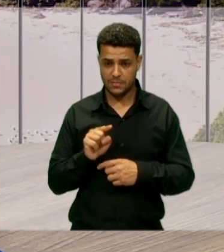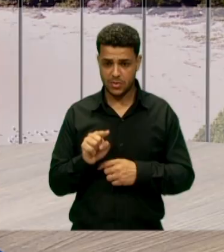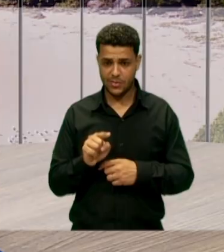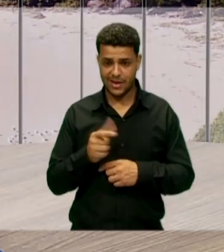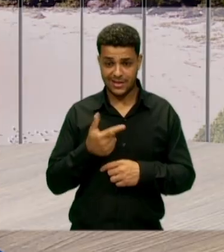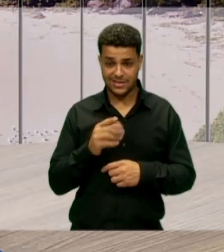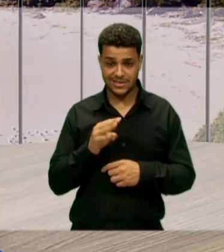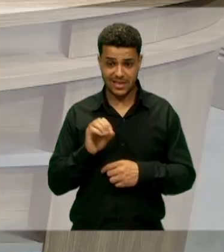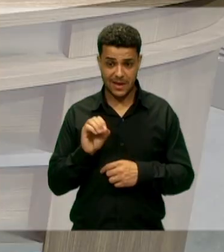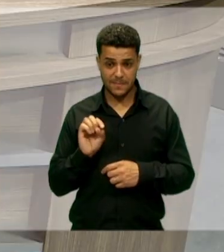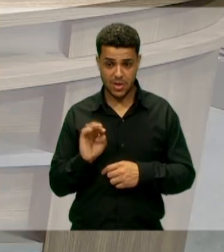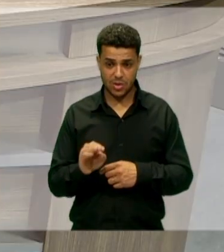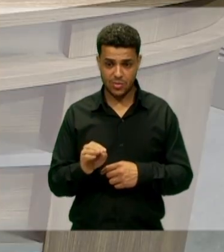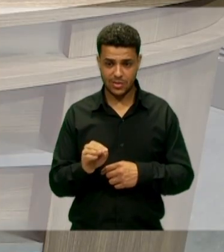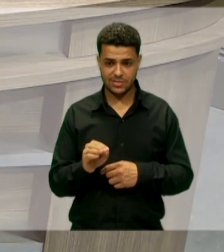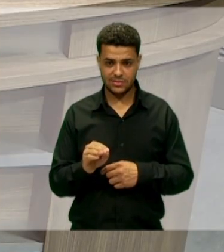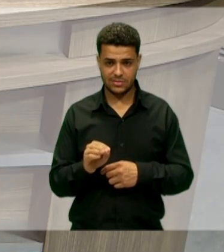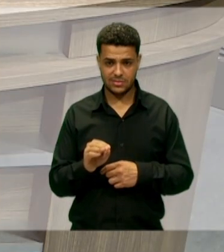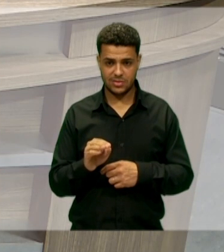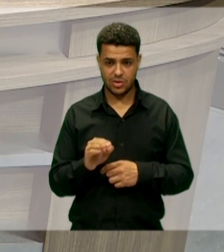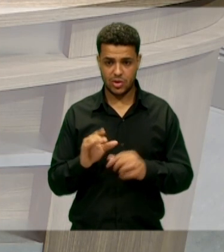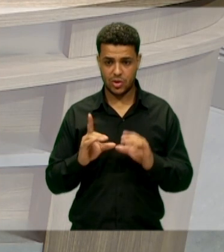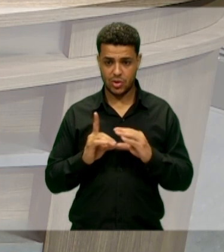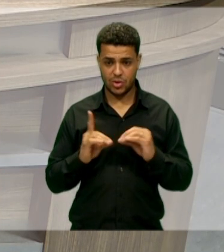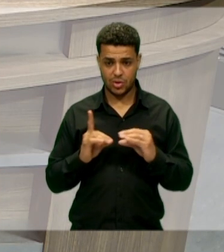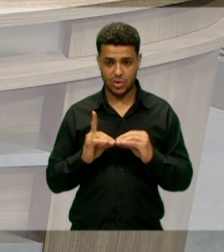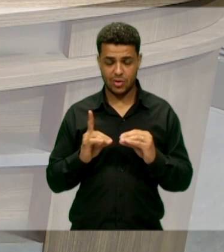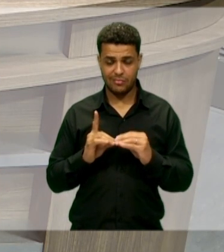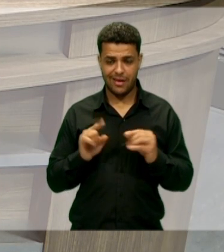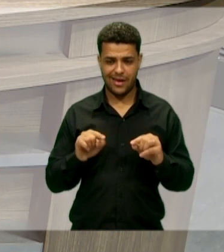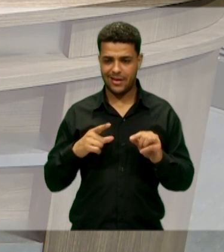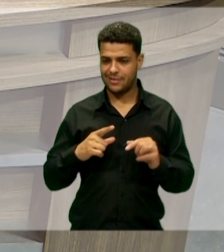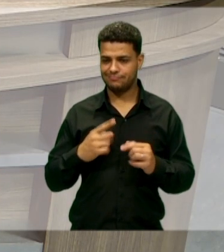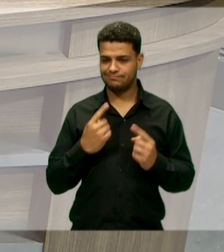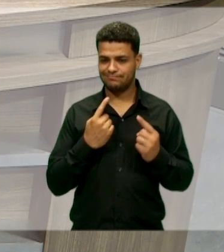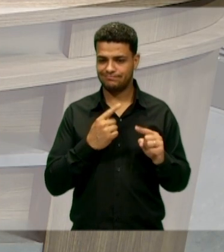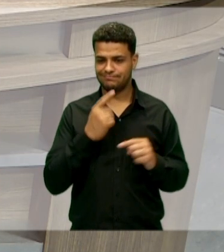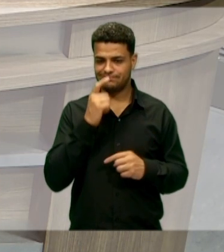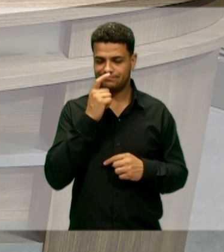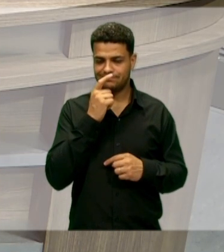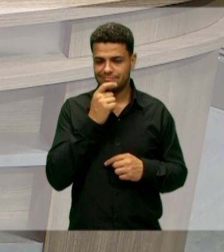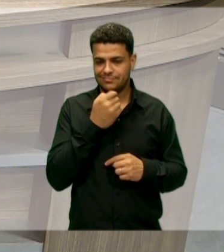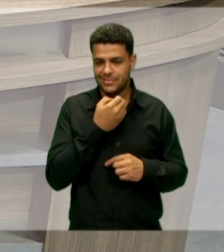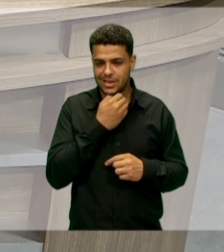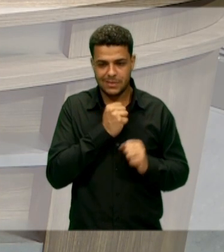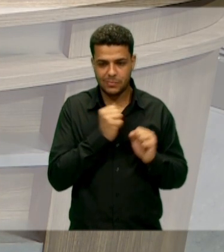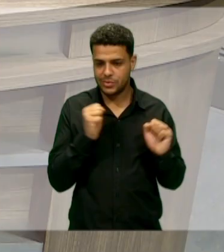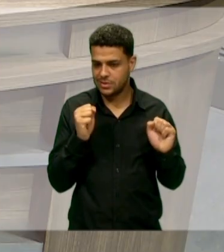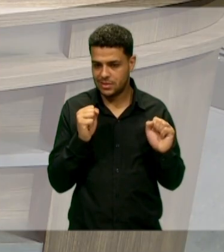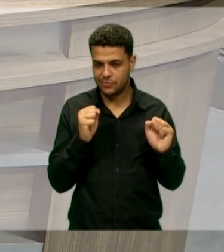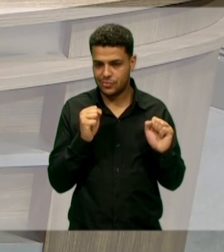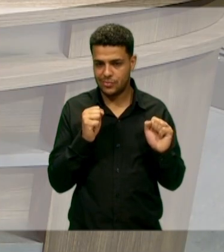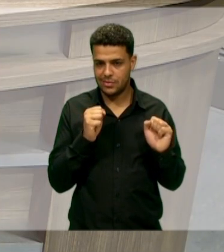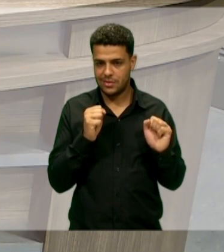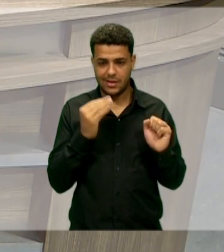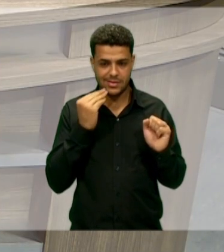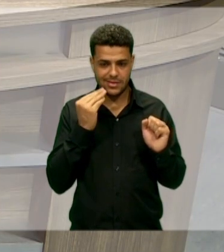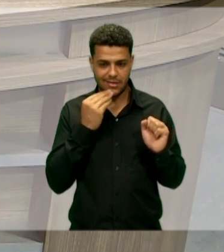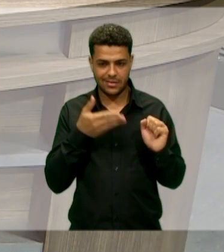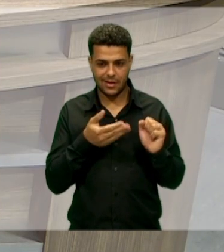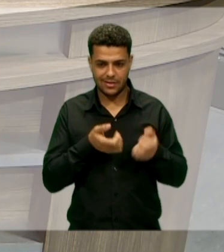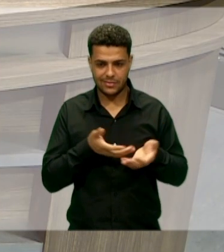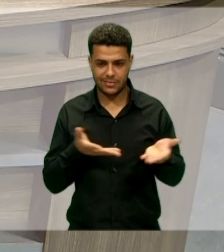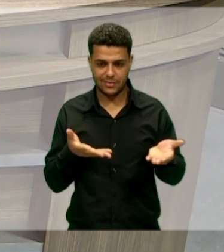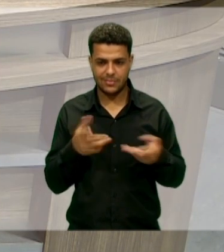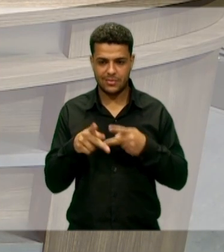era de 100 milhões de dólares. Então, esse custo é inviável, você não consegue tornar esse teste